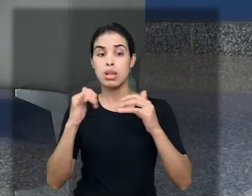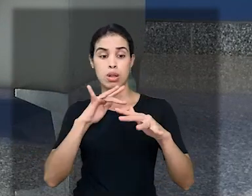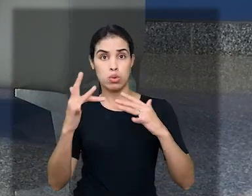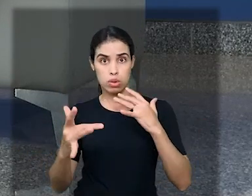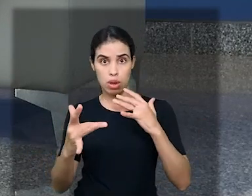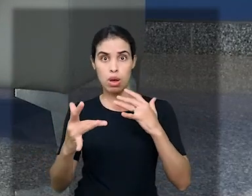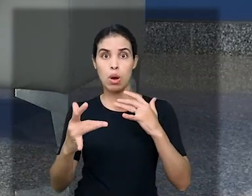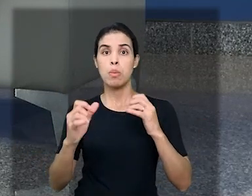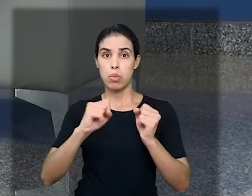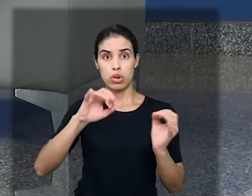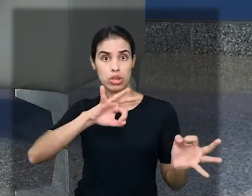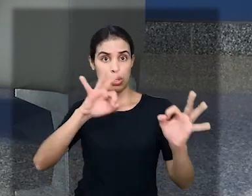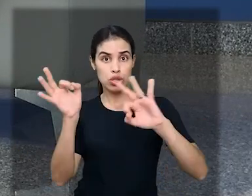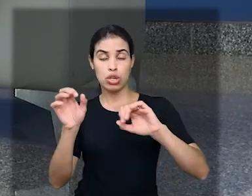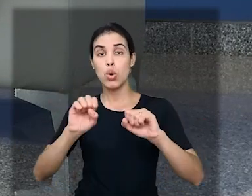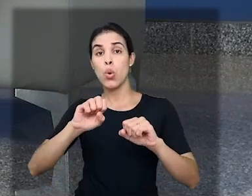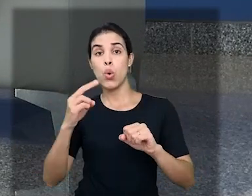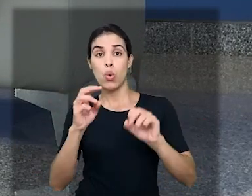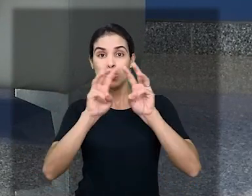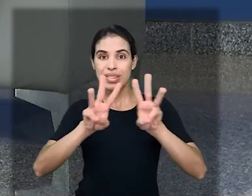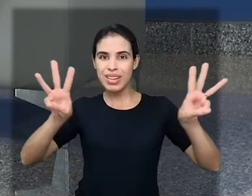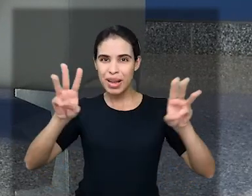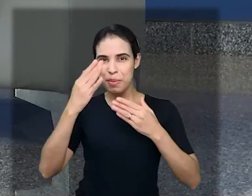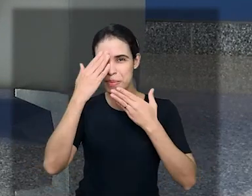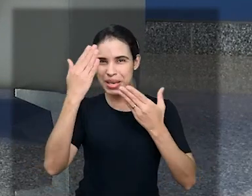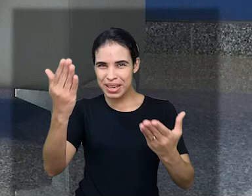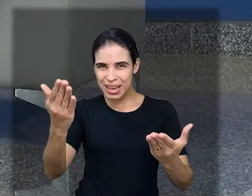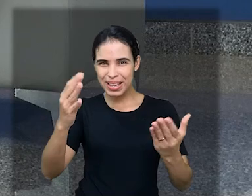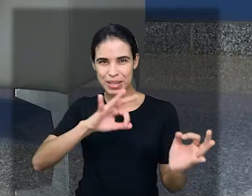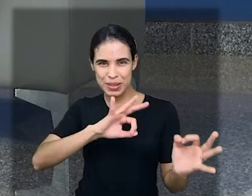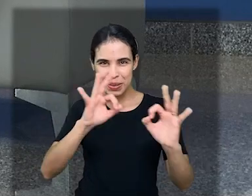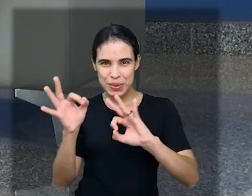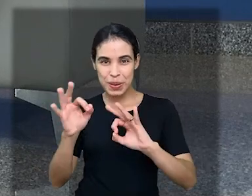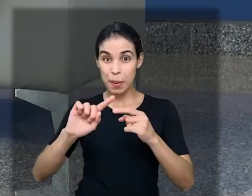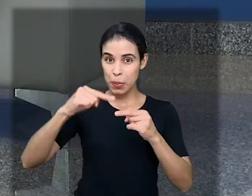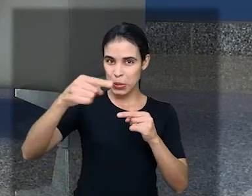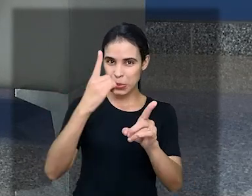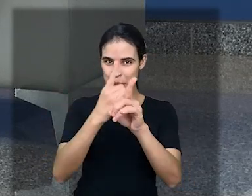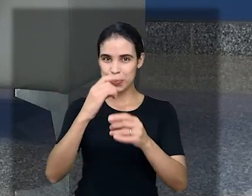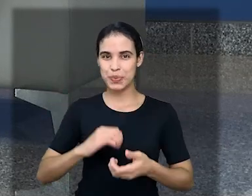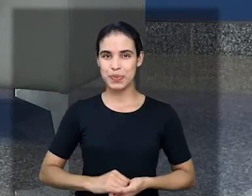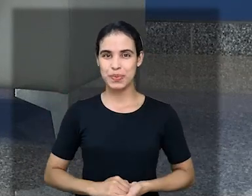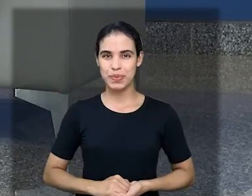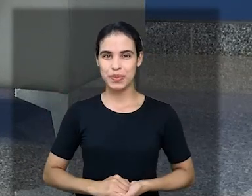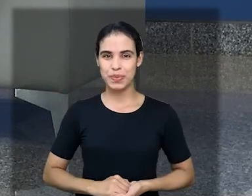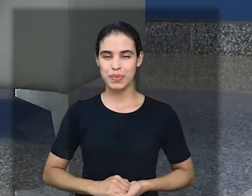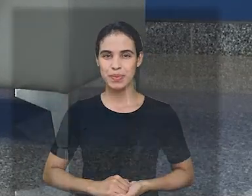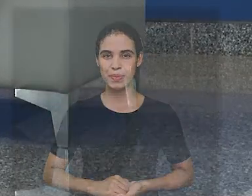redes sociais e pelo nosso portal. Muito obrigado pela sua companhia e até a próxima!